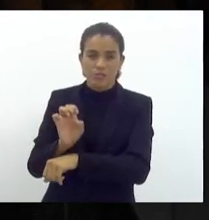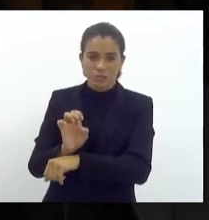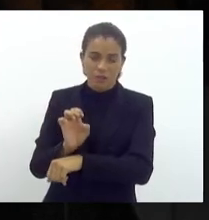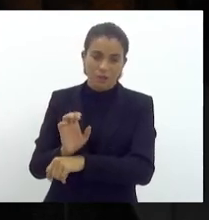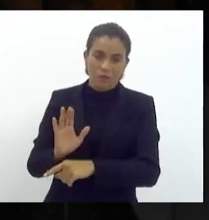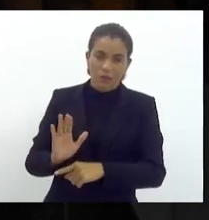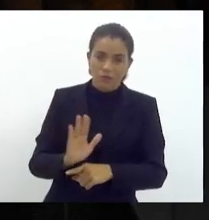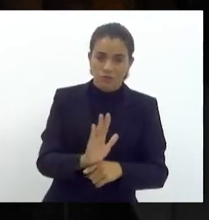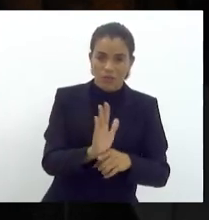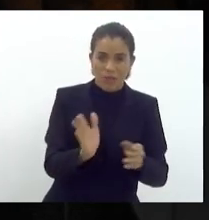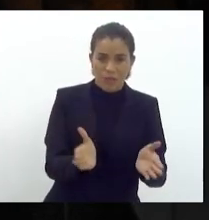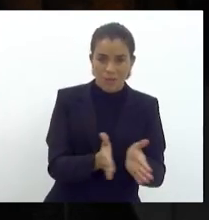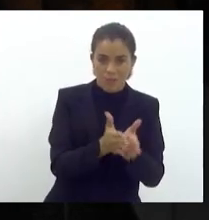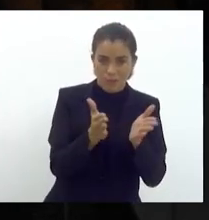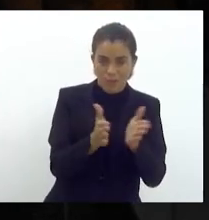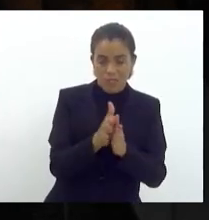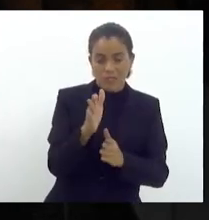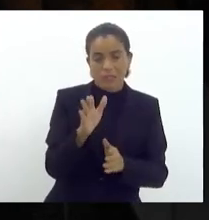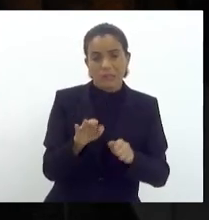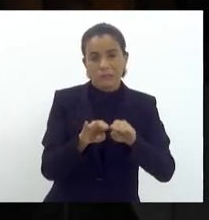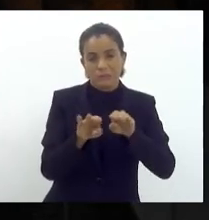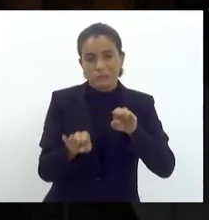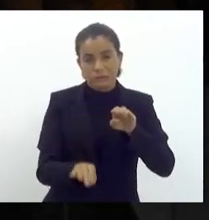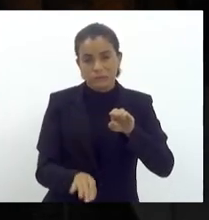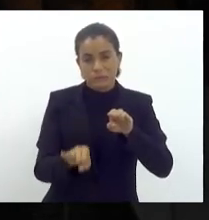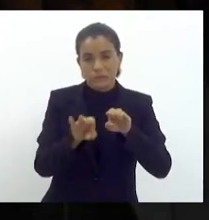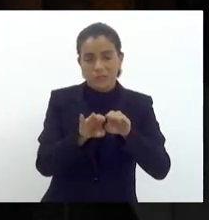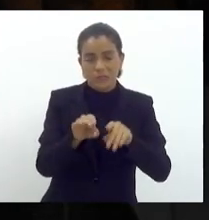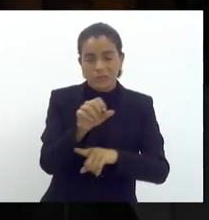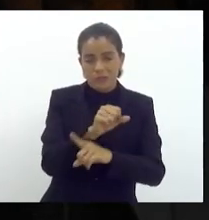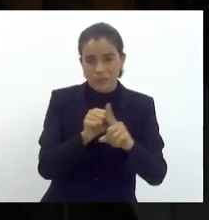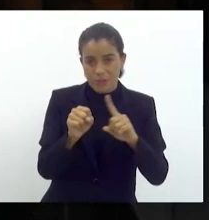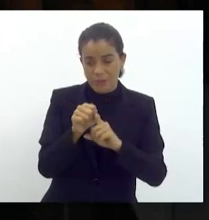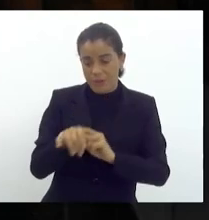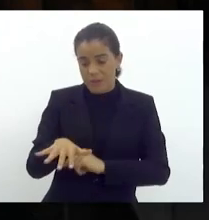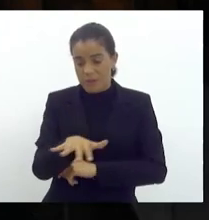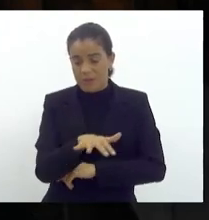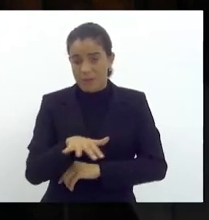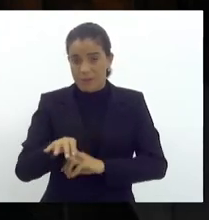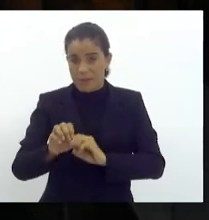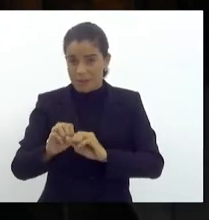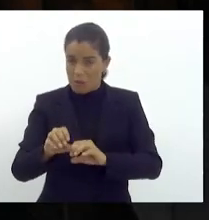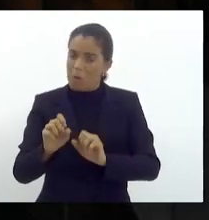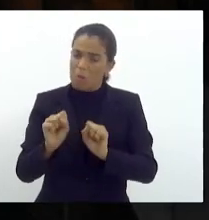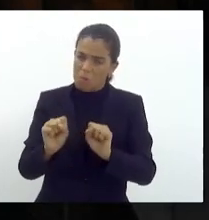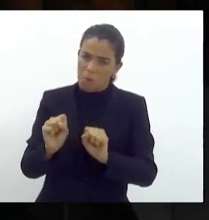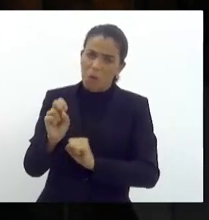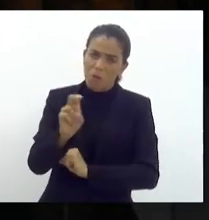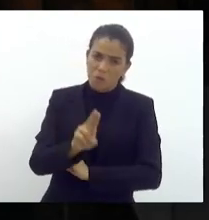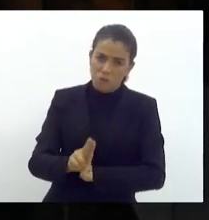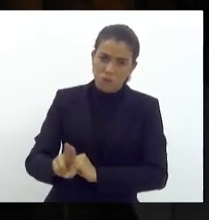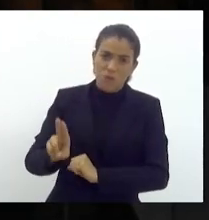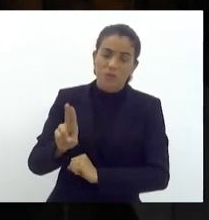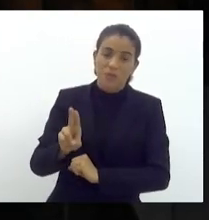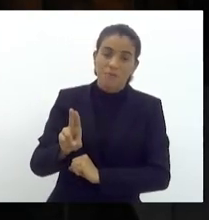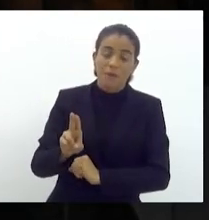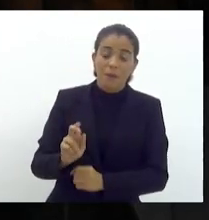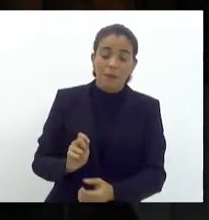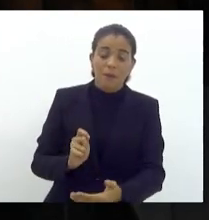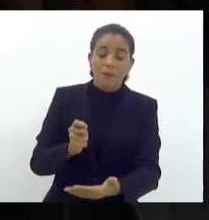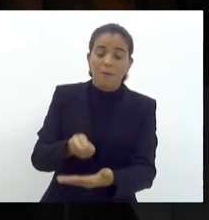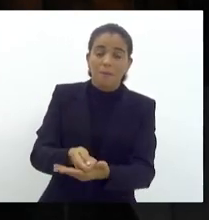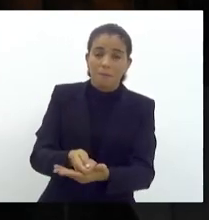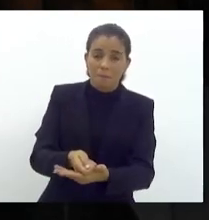à pobreza e desigualdades sociais para na área da Educação e ele pode usar pagar